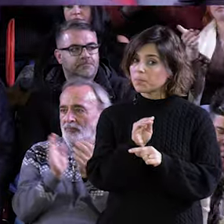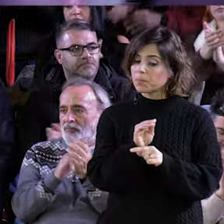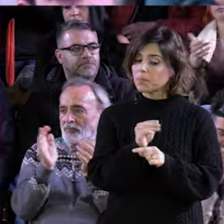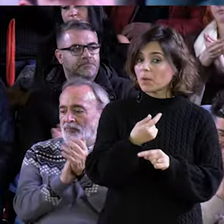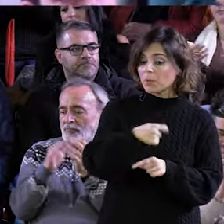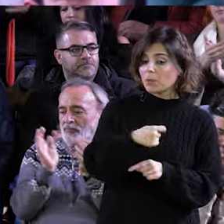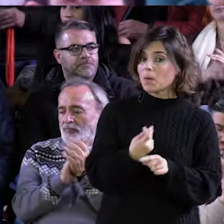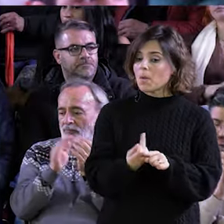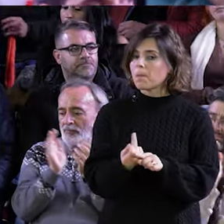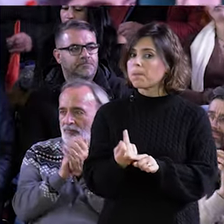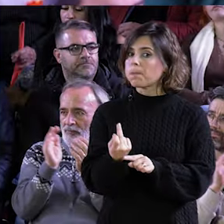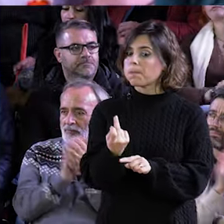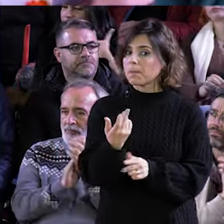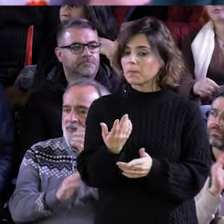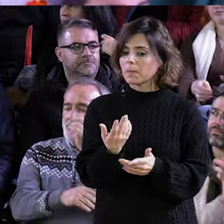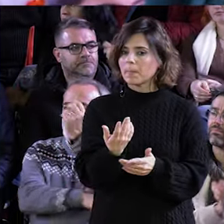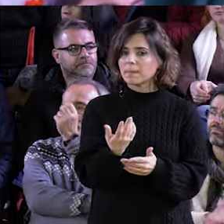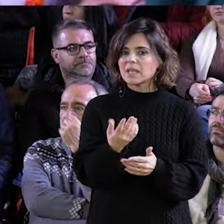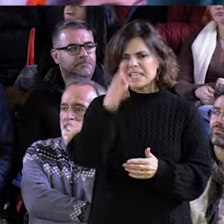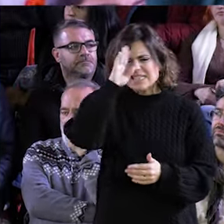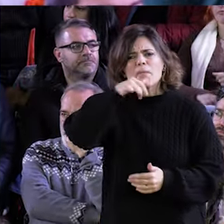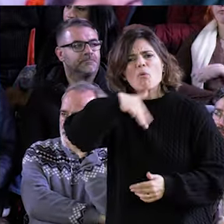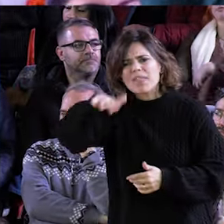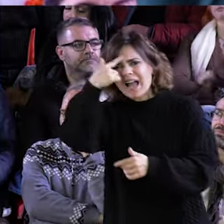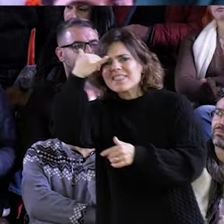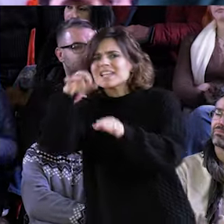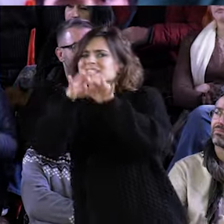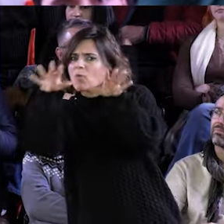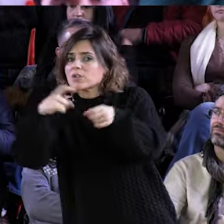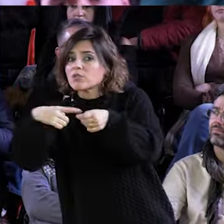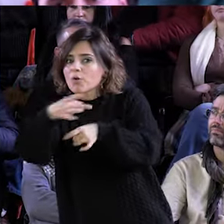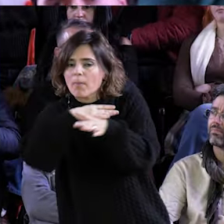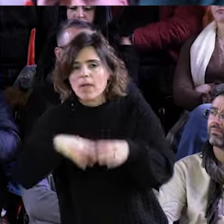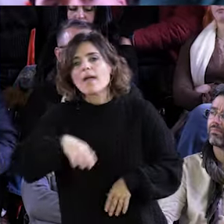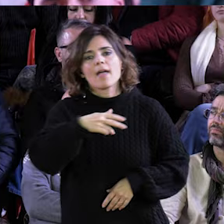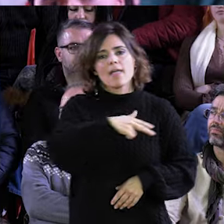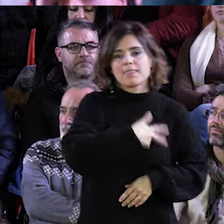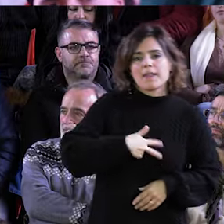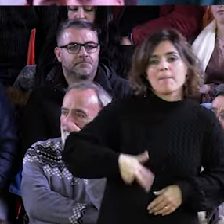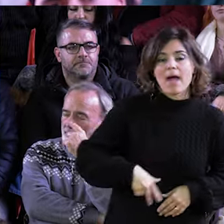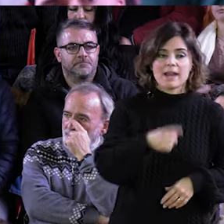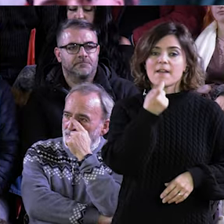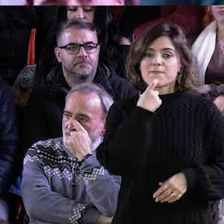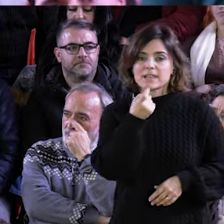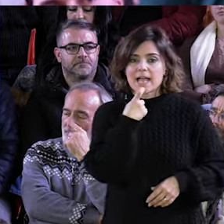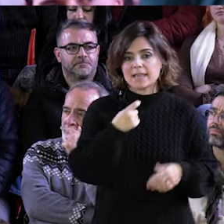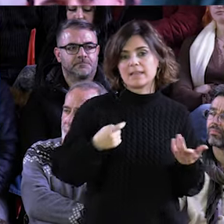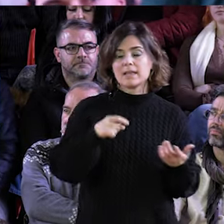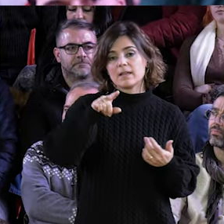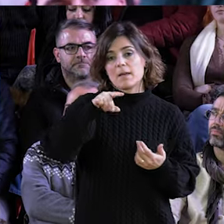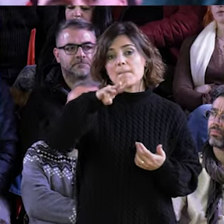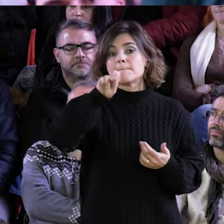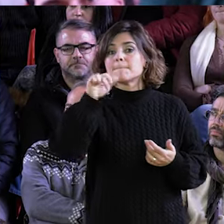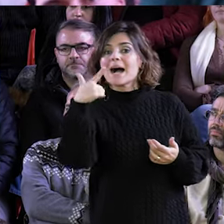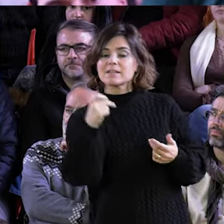E sabem onde é que há medidas iguais, também estas na União Europeia? Na Dinamarca, na Finlândia, em Malta e na Áustria. Ou seja, mais uma vez o